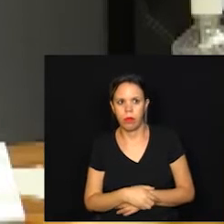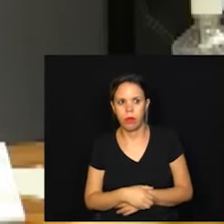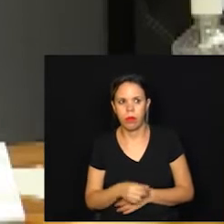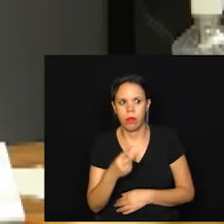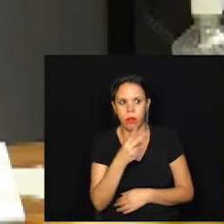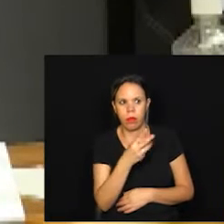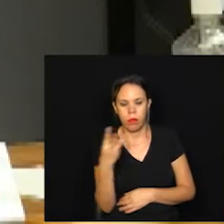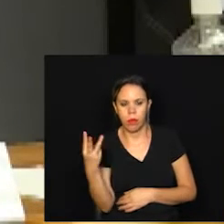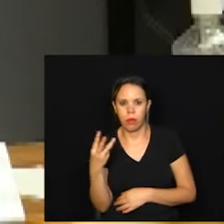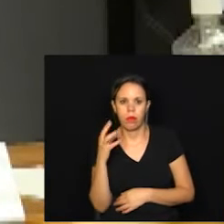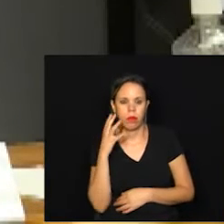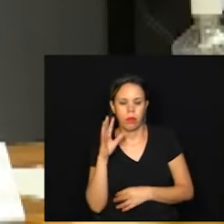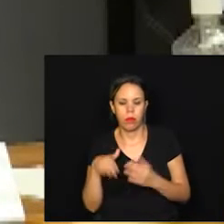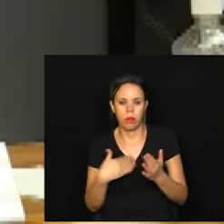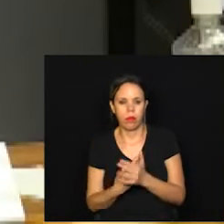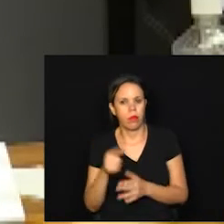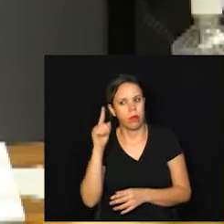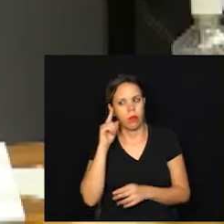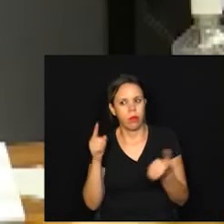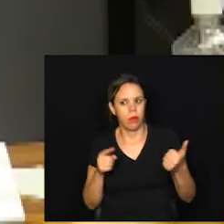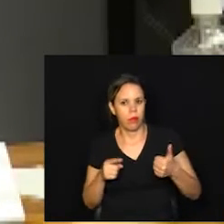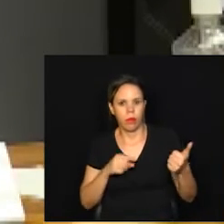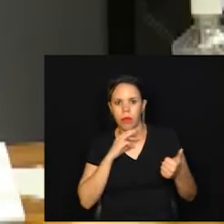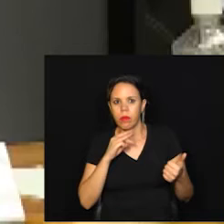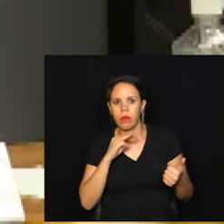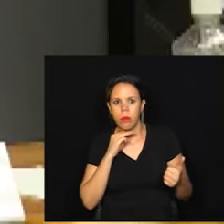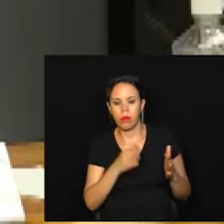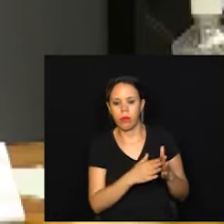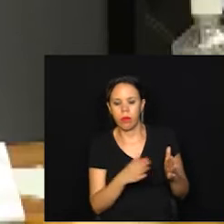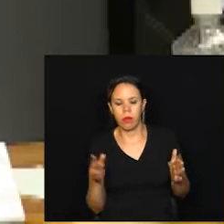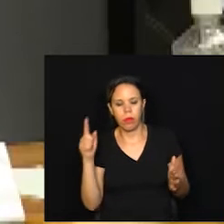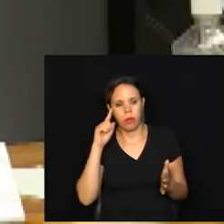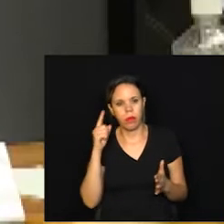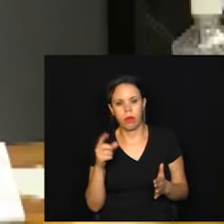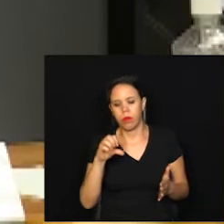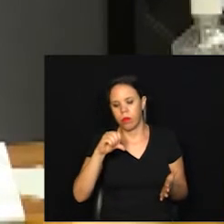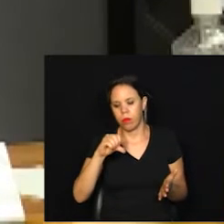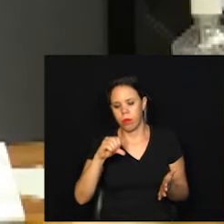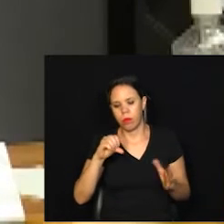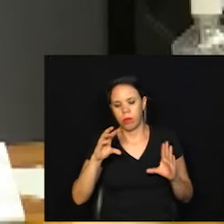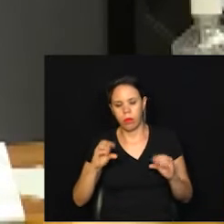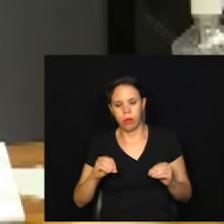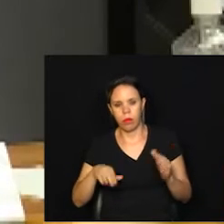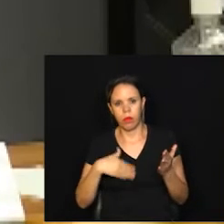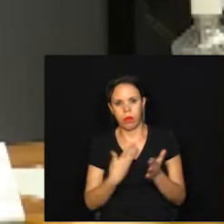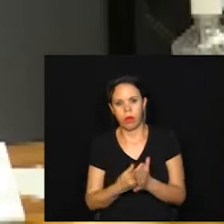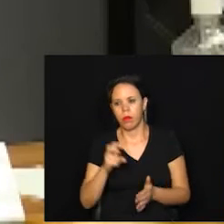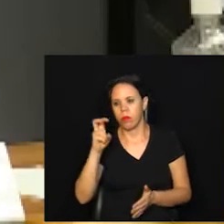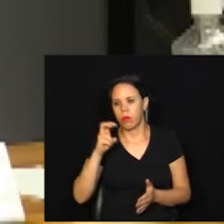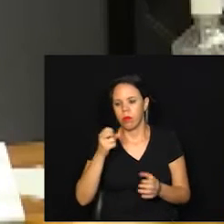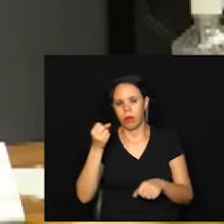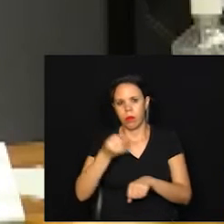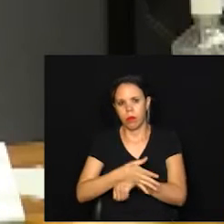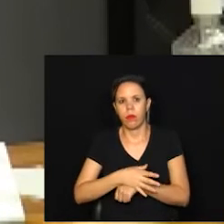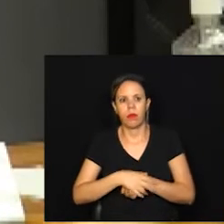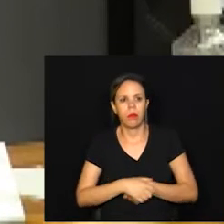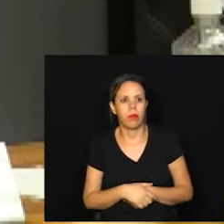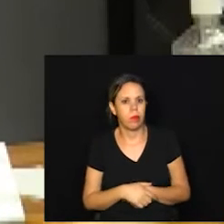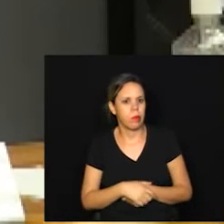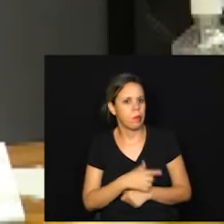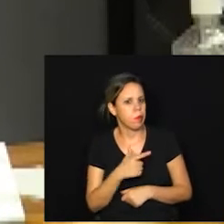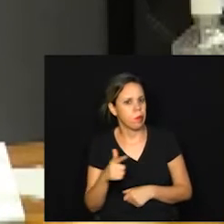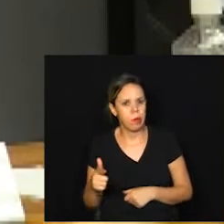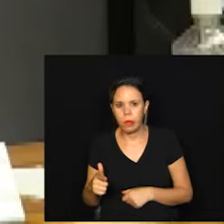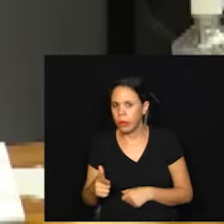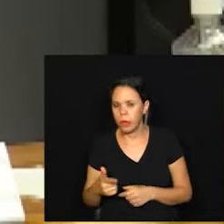de fevereiro a 1 de março, nesses dias, das 21 horas às 5 da madrugada do outro dia,